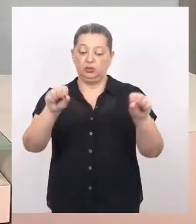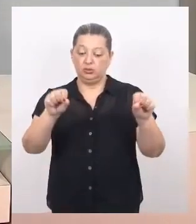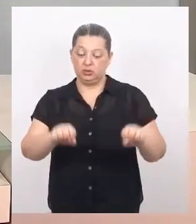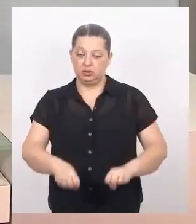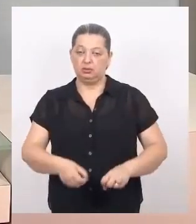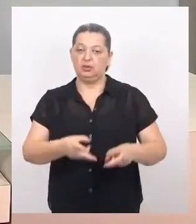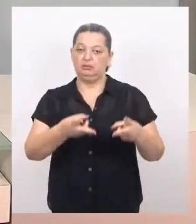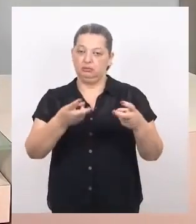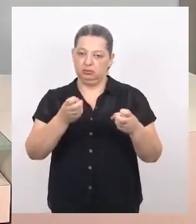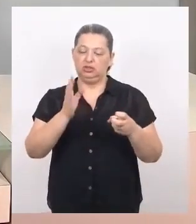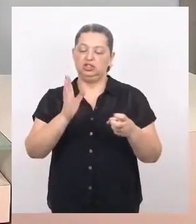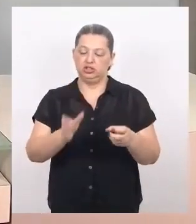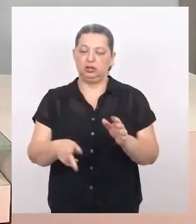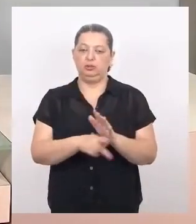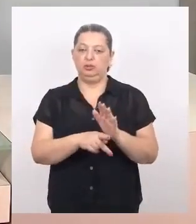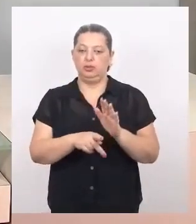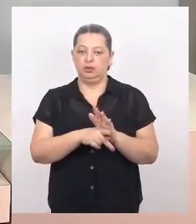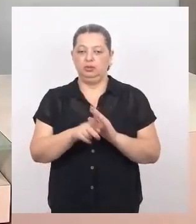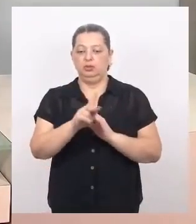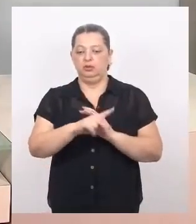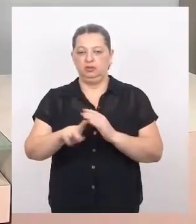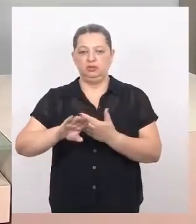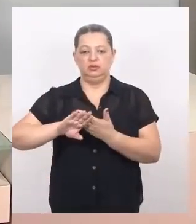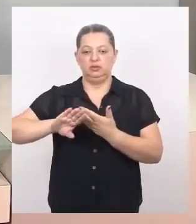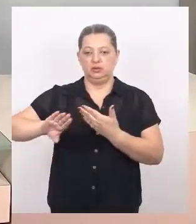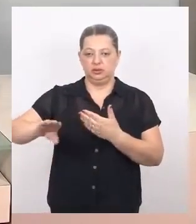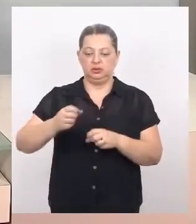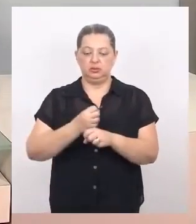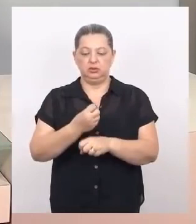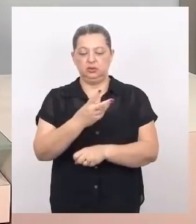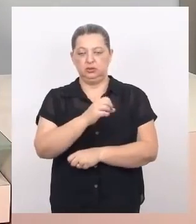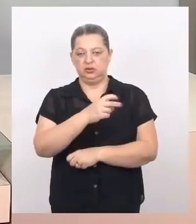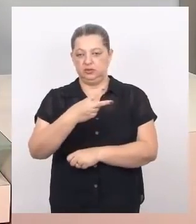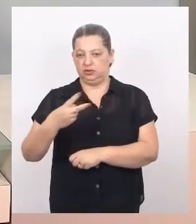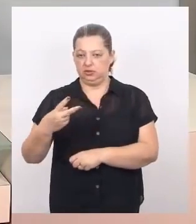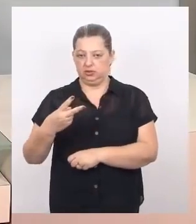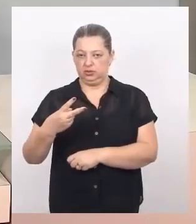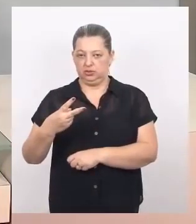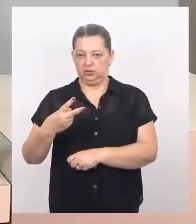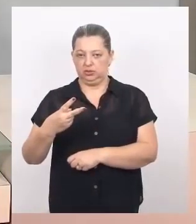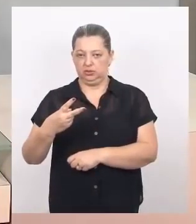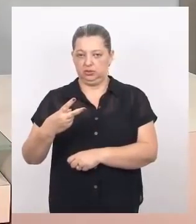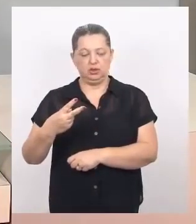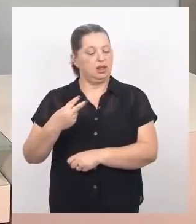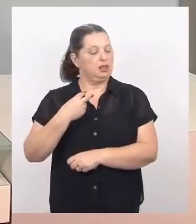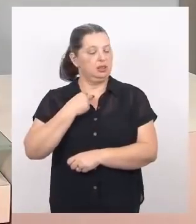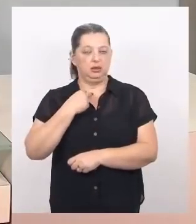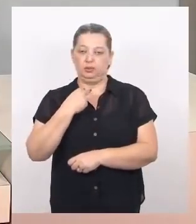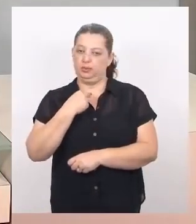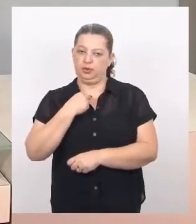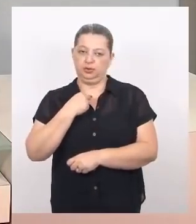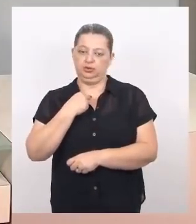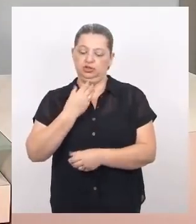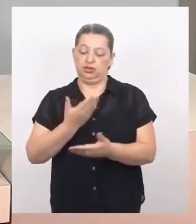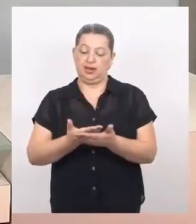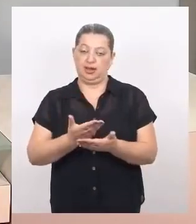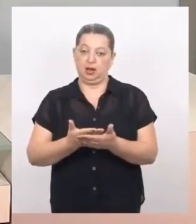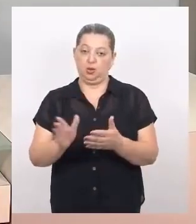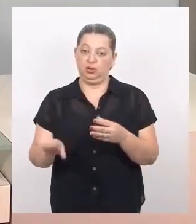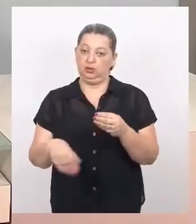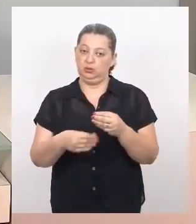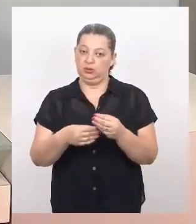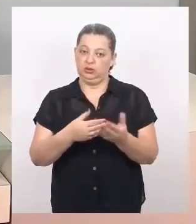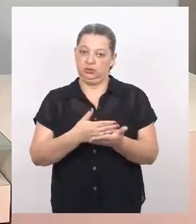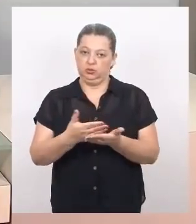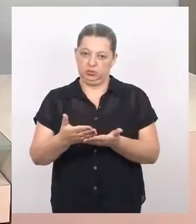esse docente está designado ou afastado para 2022 e que ele não precisa, não pode, na verdade, ter aulas atribuídas durante a